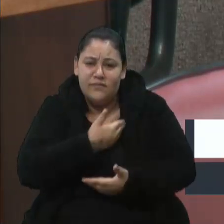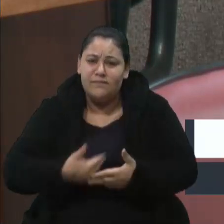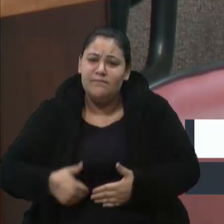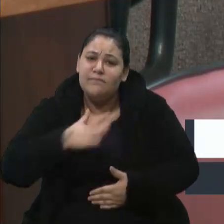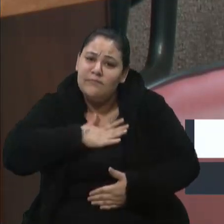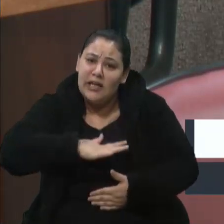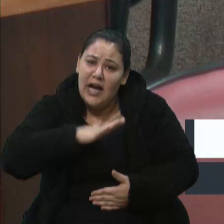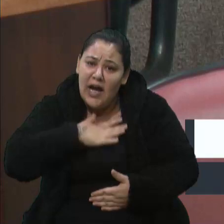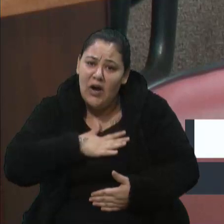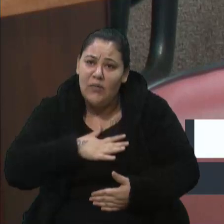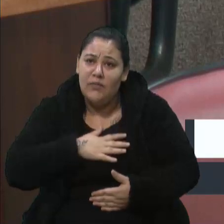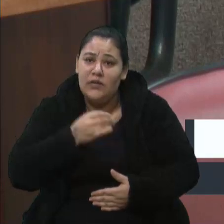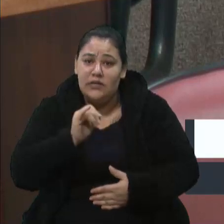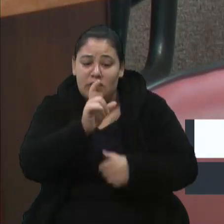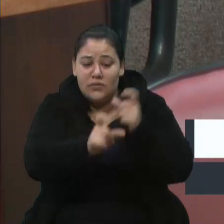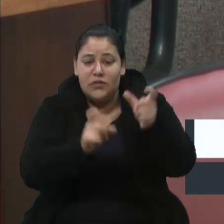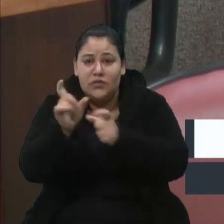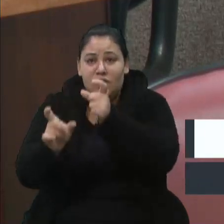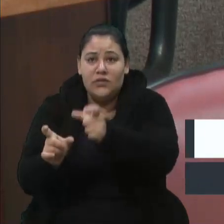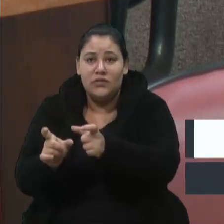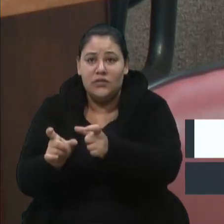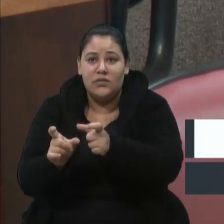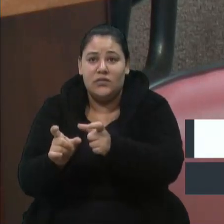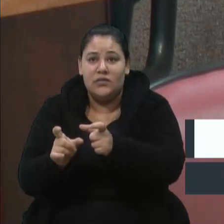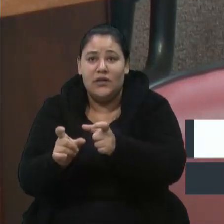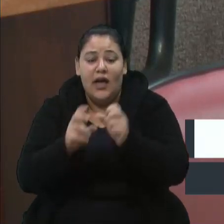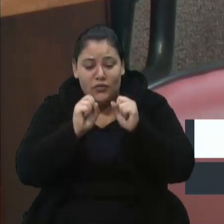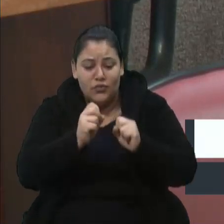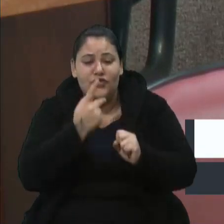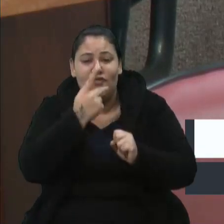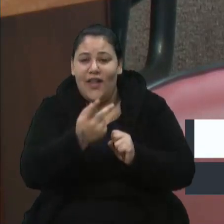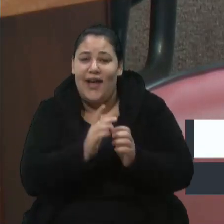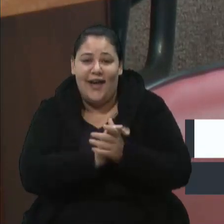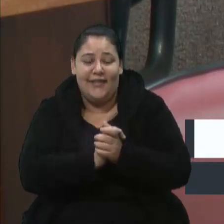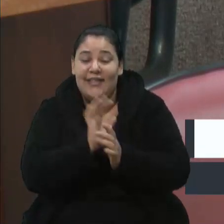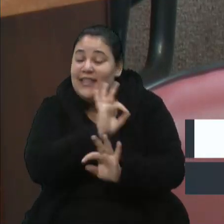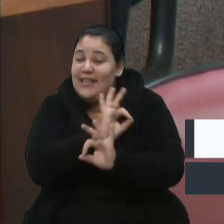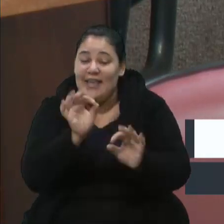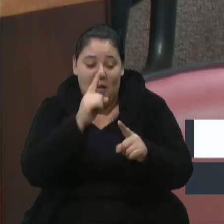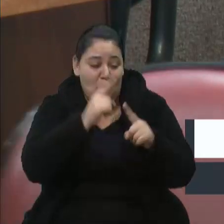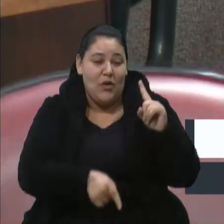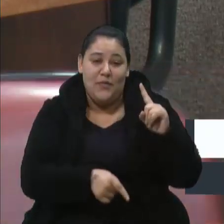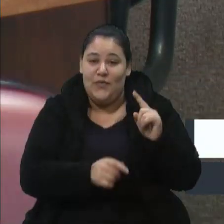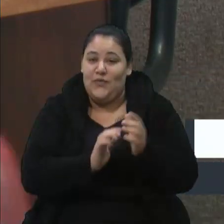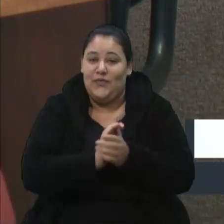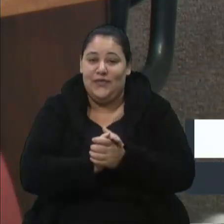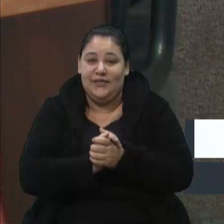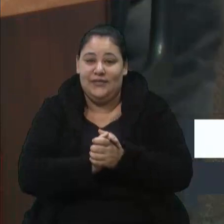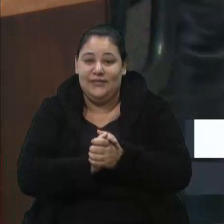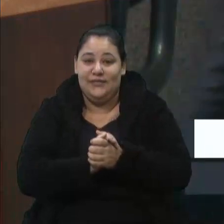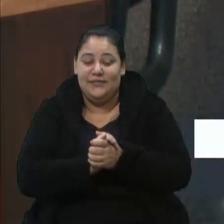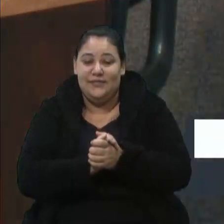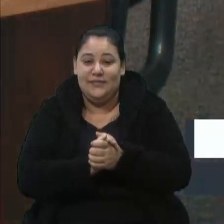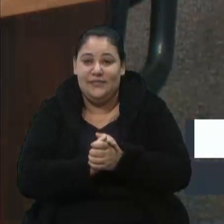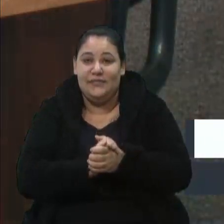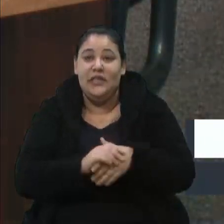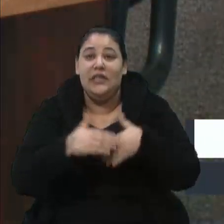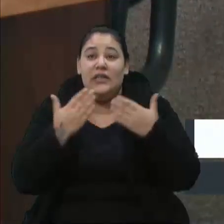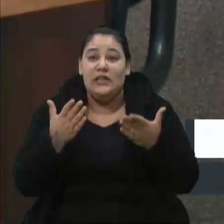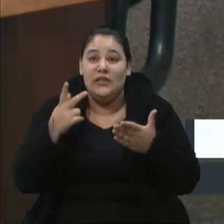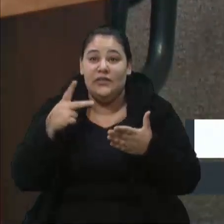aquelas pessoas estavam ali, elas poderiam falar a qualquer momento. Ninguém foi bloqueado, barrado. Então, assim,